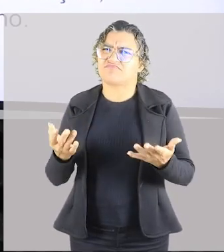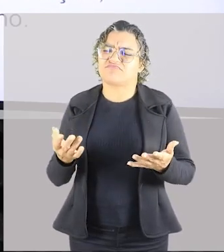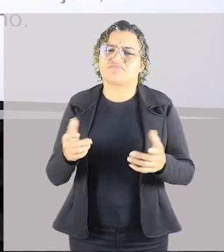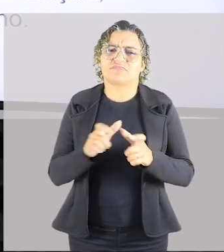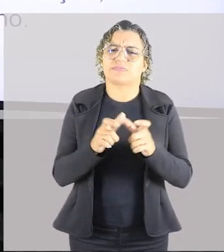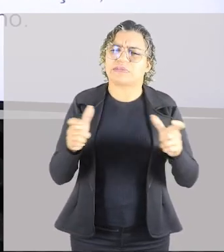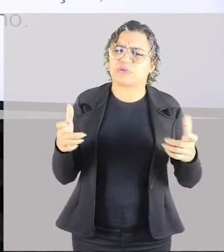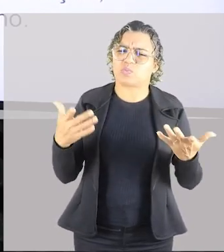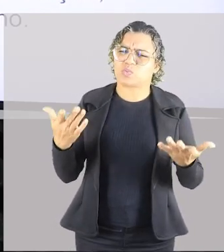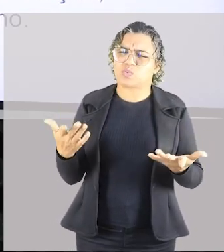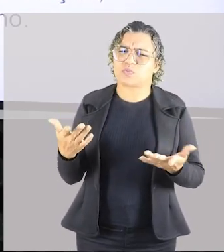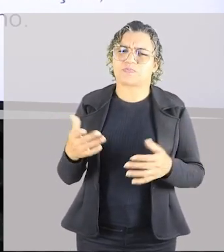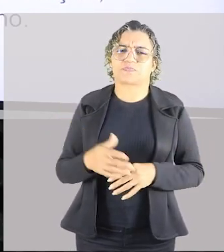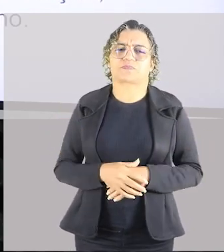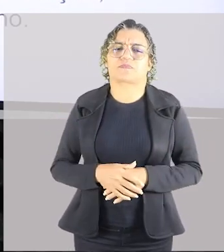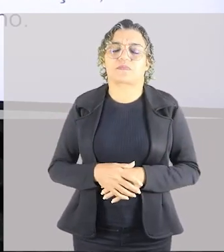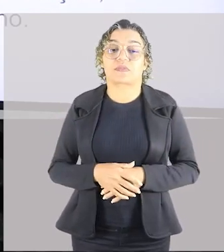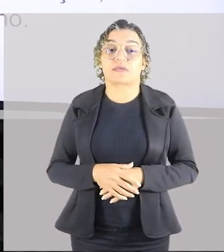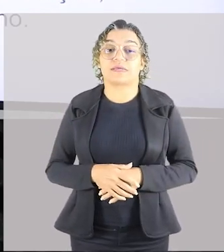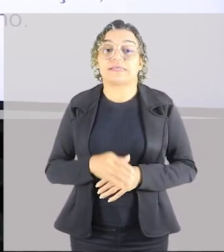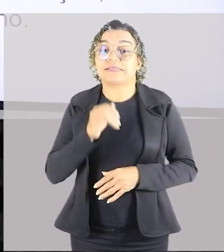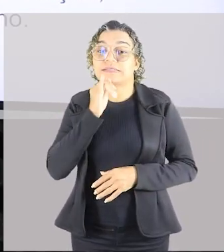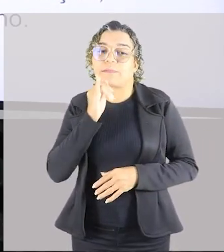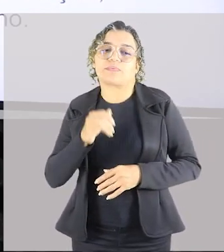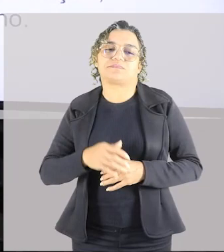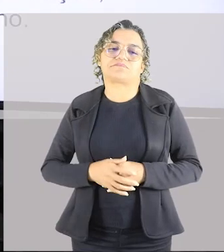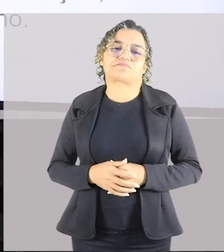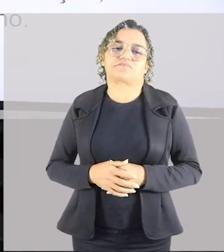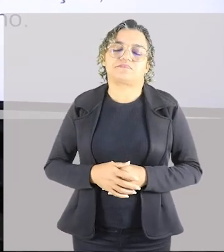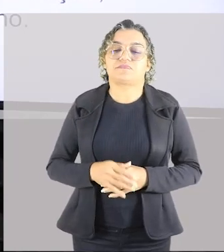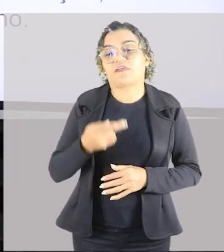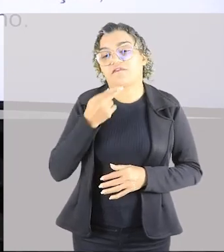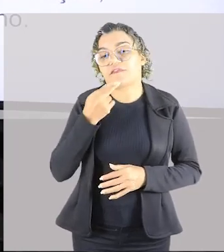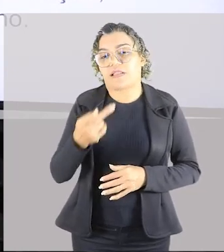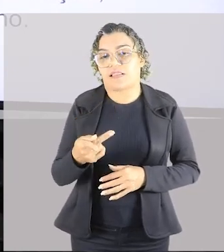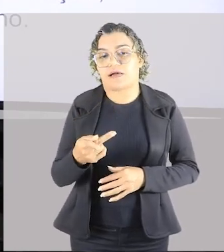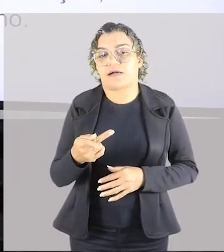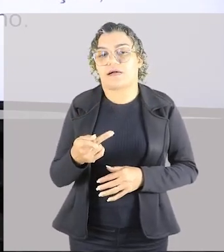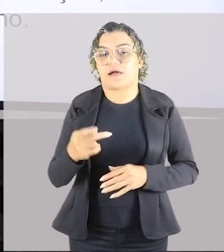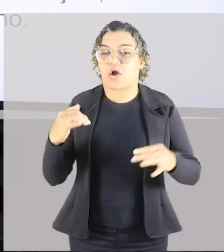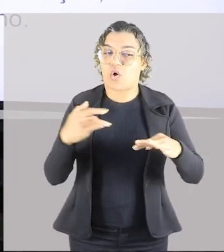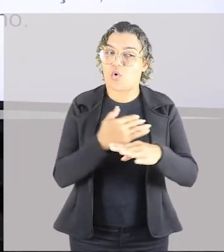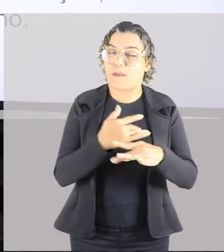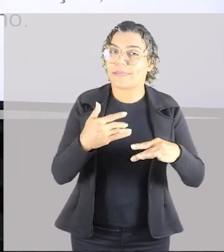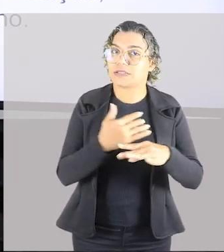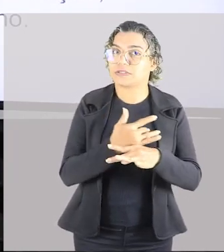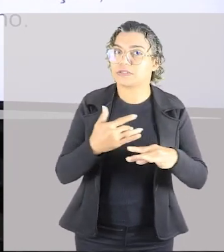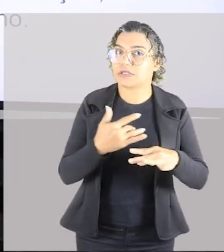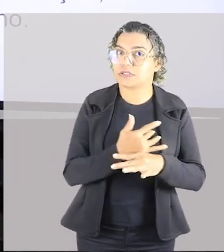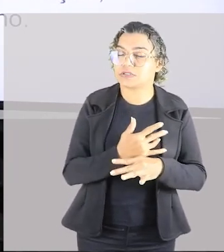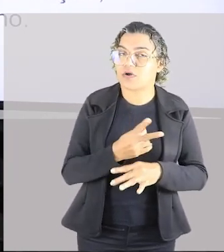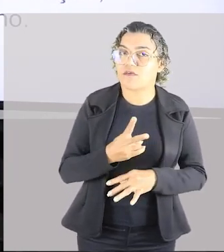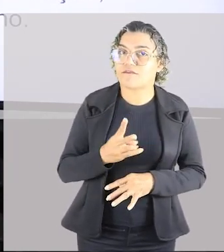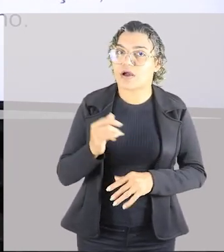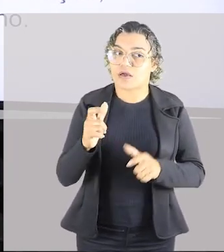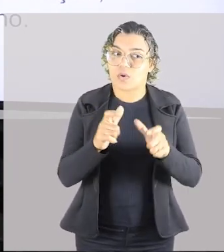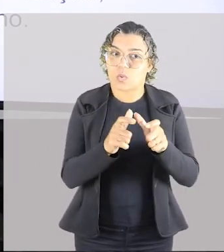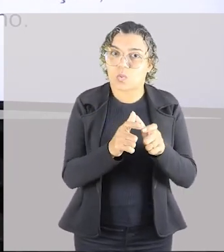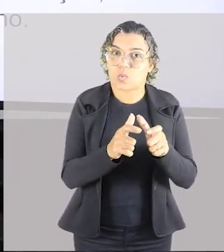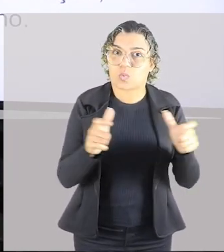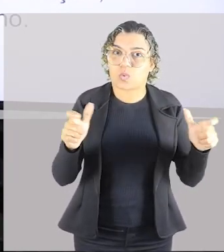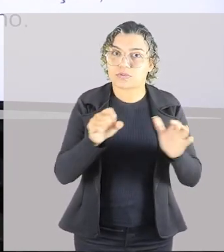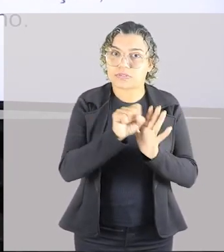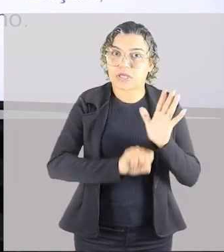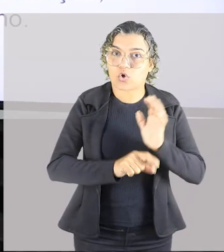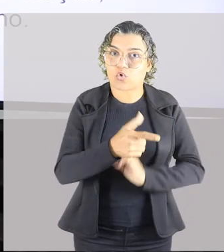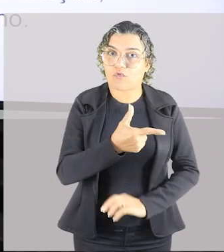entendi. Muita atenção, estudante. Dizer que a nossa urbanização vai se expandir no século